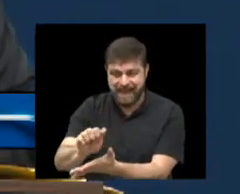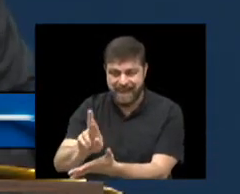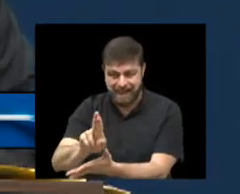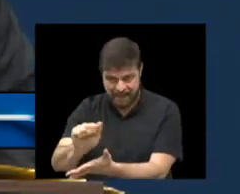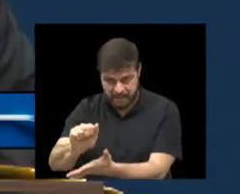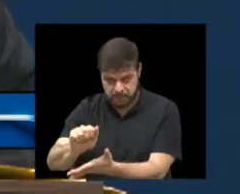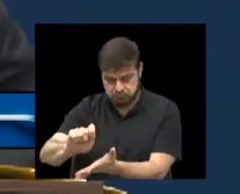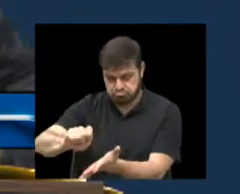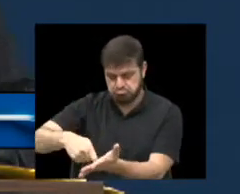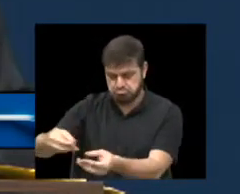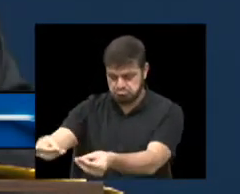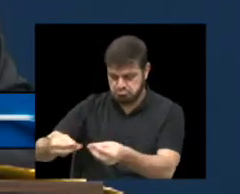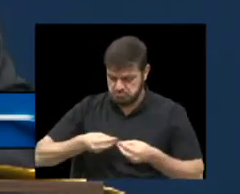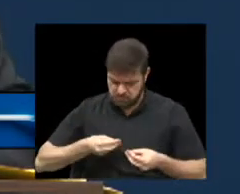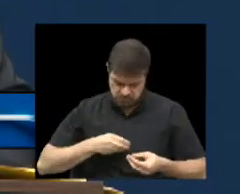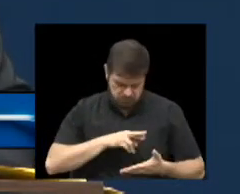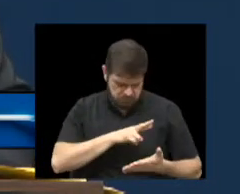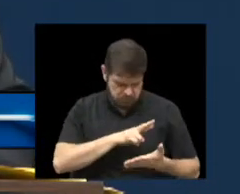que